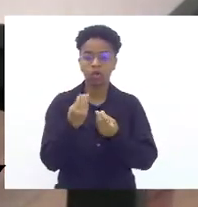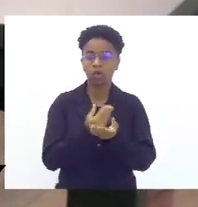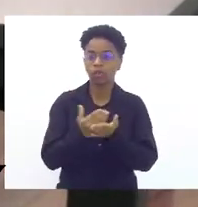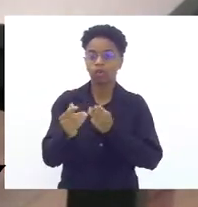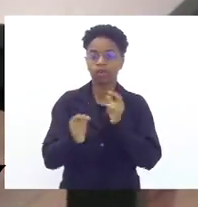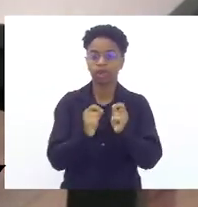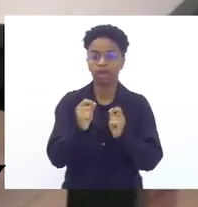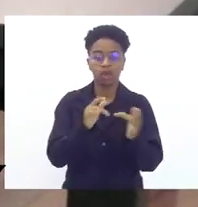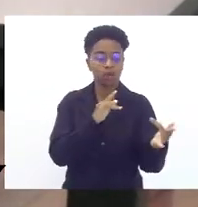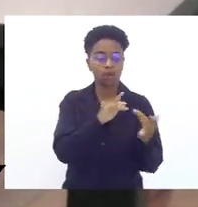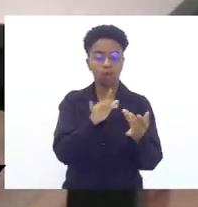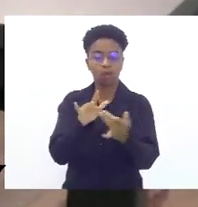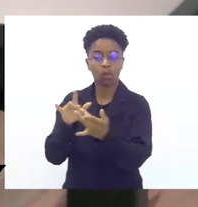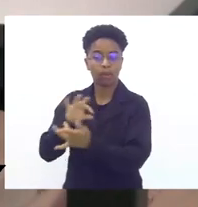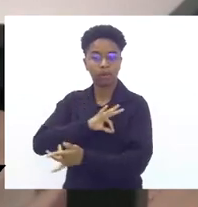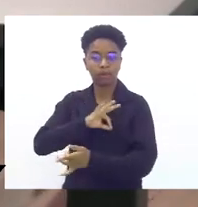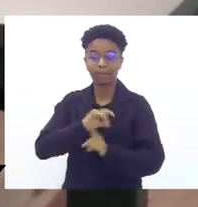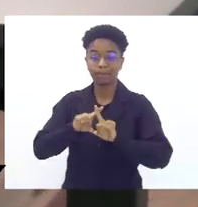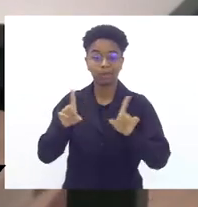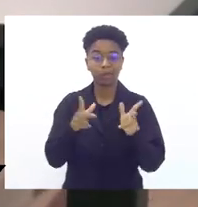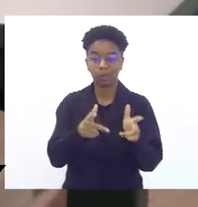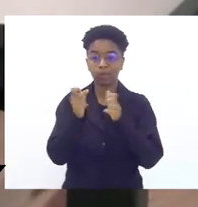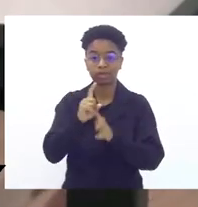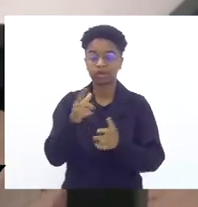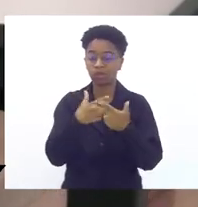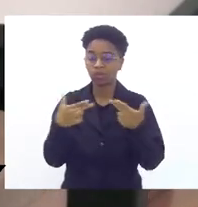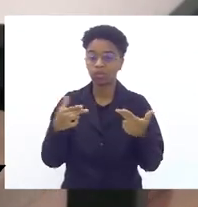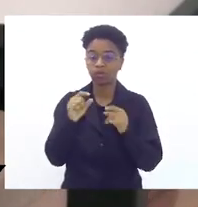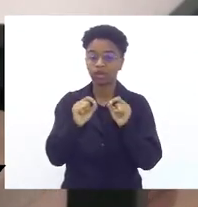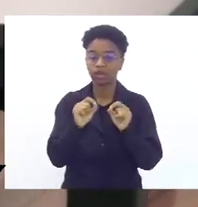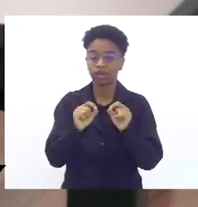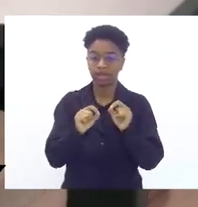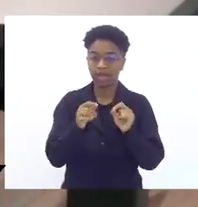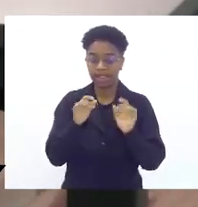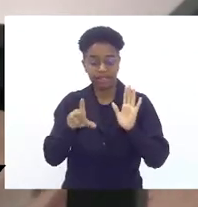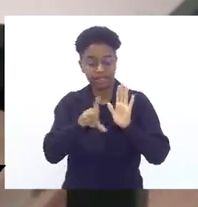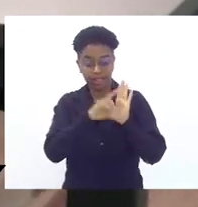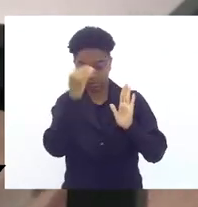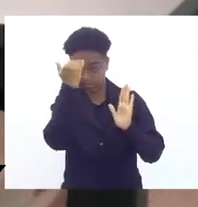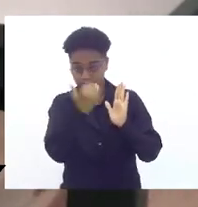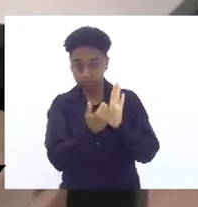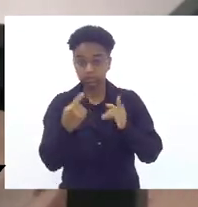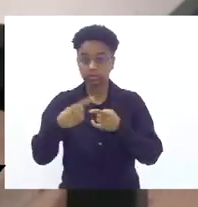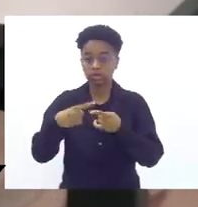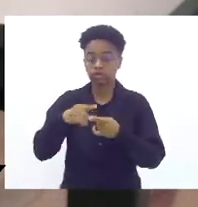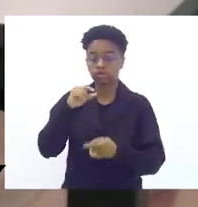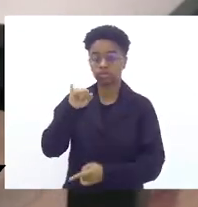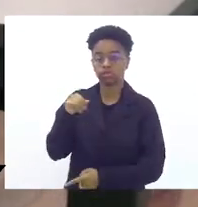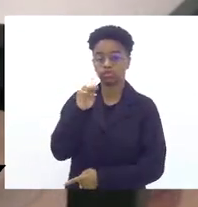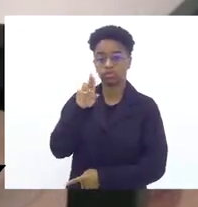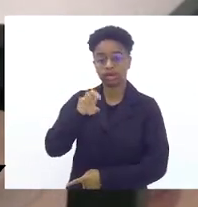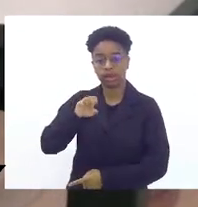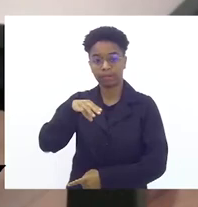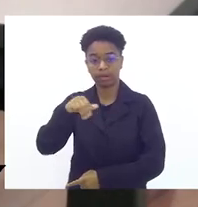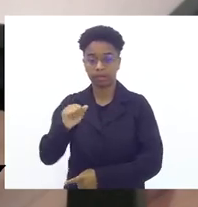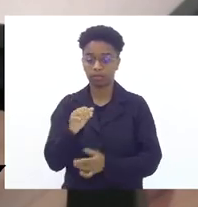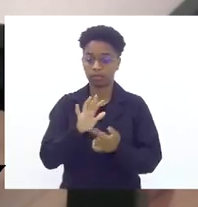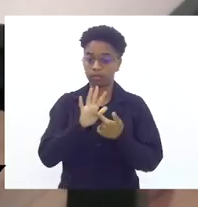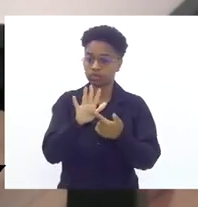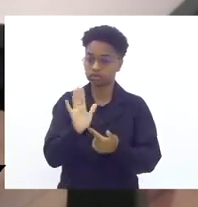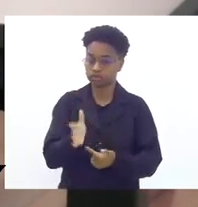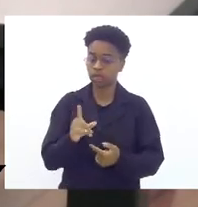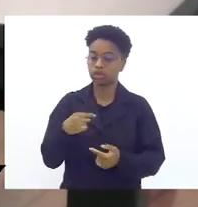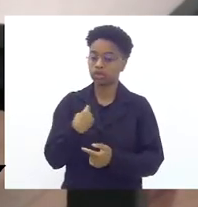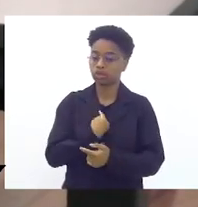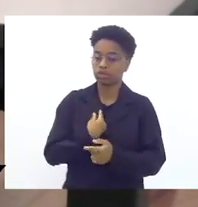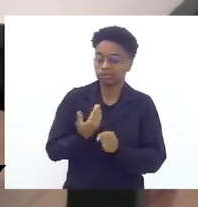e ninguém observa o que tem que observar que é o cumprimento legal que a Jurema Werneck pontuou muito bem a gente tá no estágio aqui